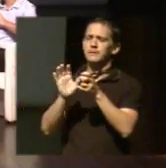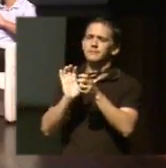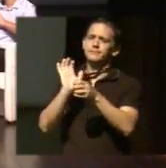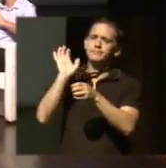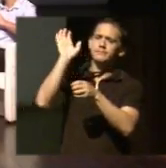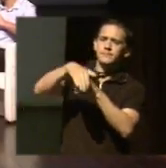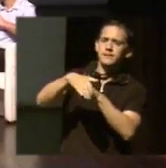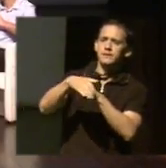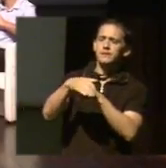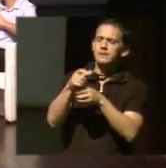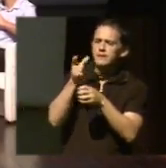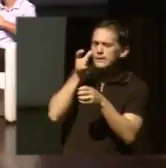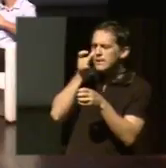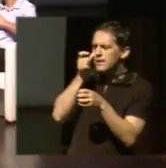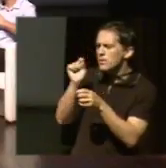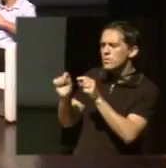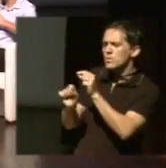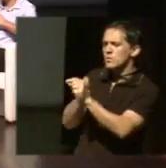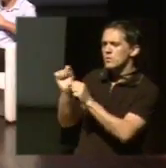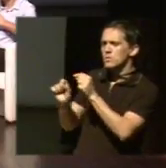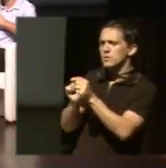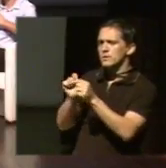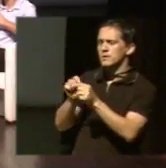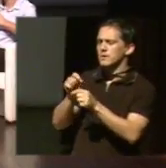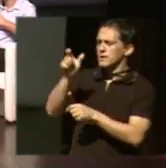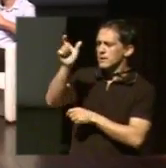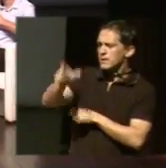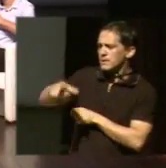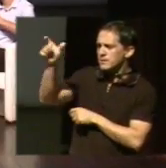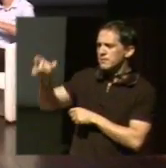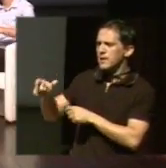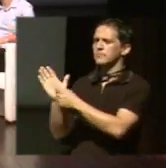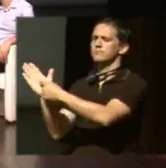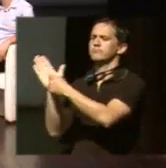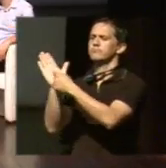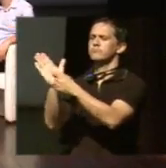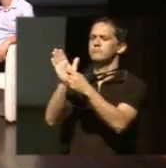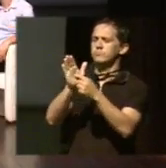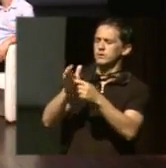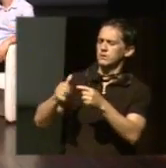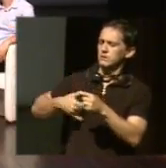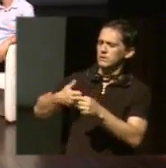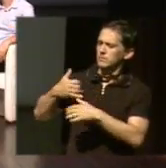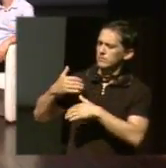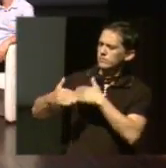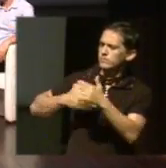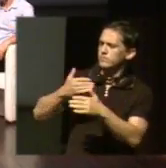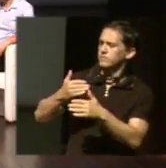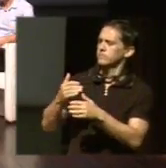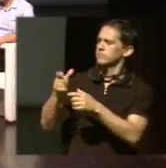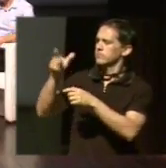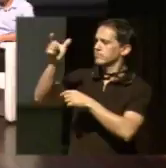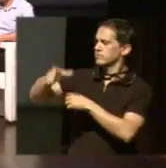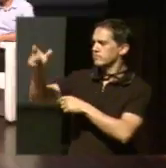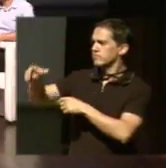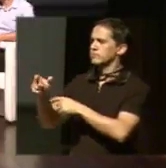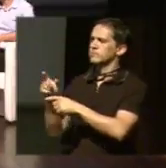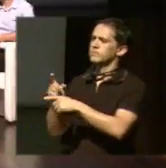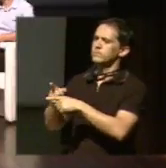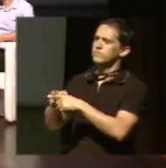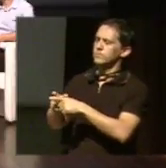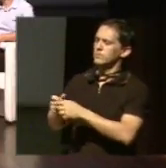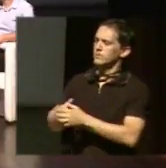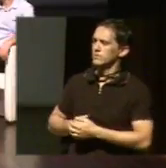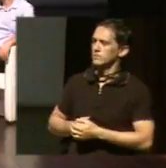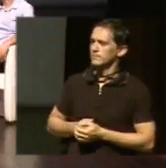dessa visibilidade dada? Dessa imagem sendo reproduzida de envelhecimento, né? É, quem sabe uma pergunta, né? Foram